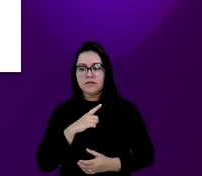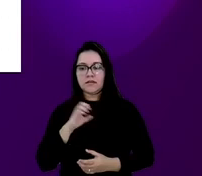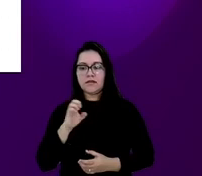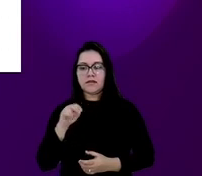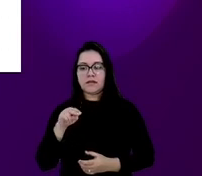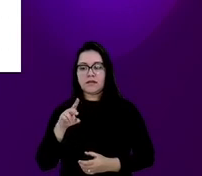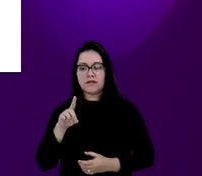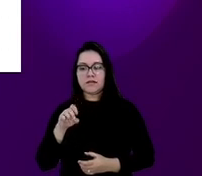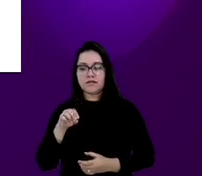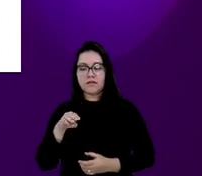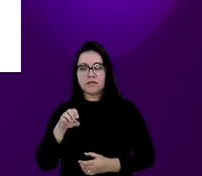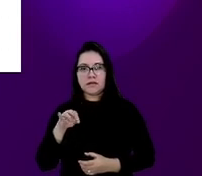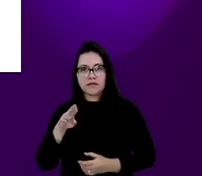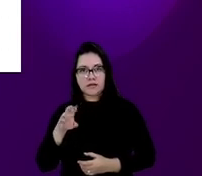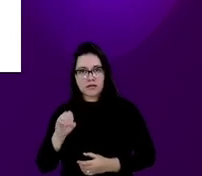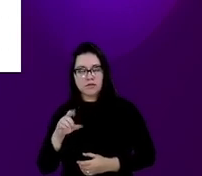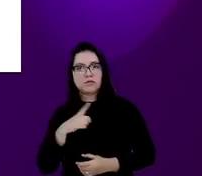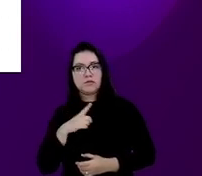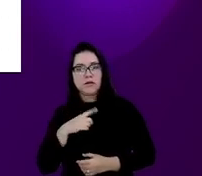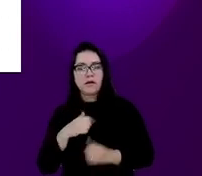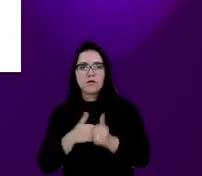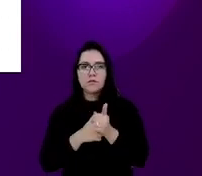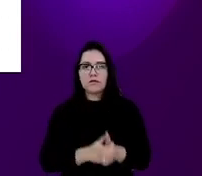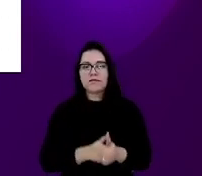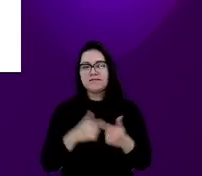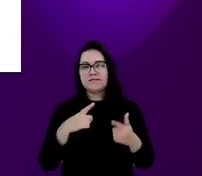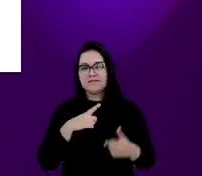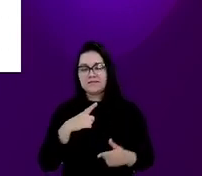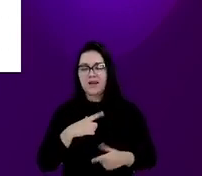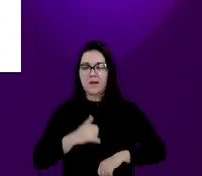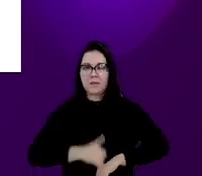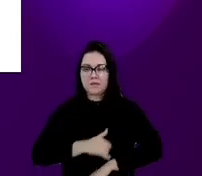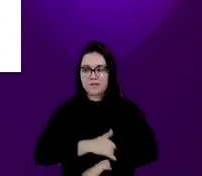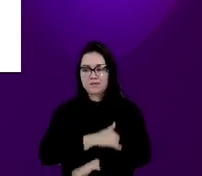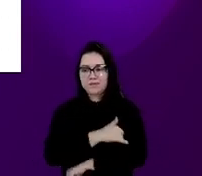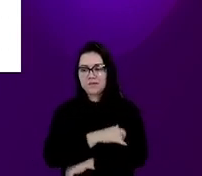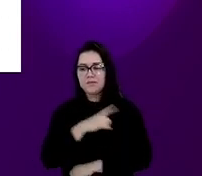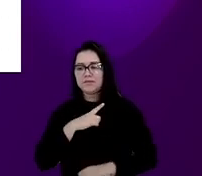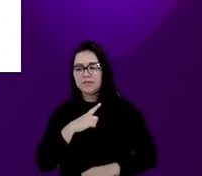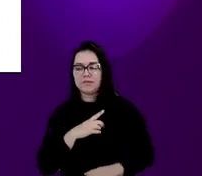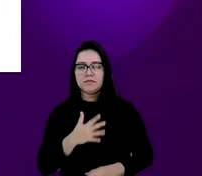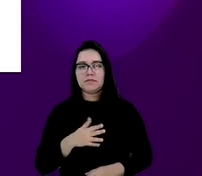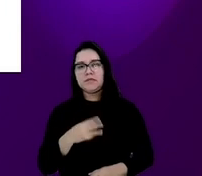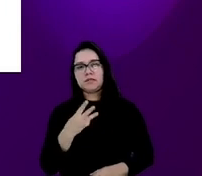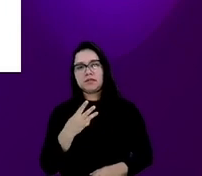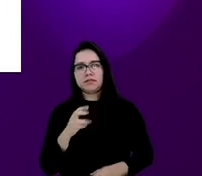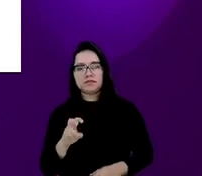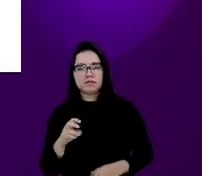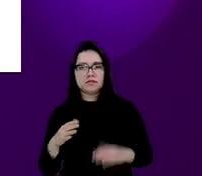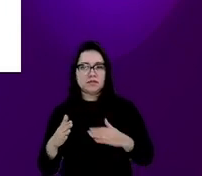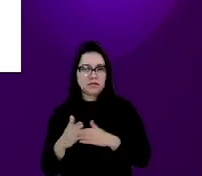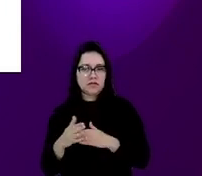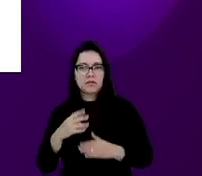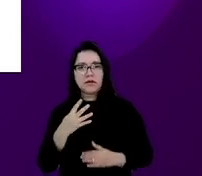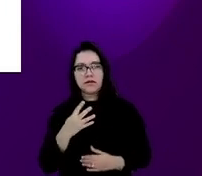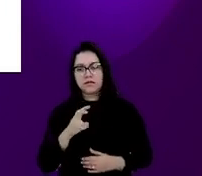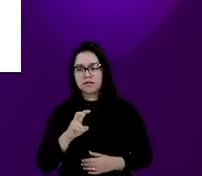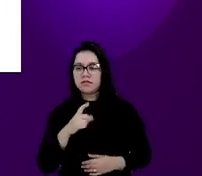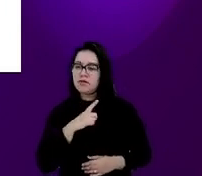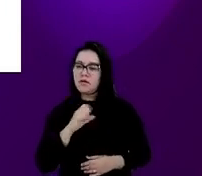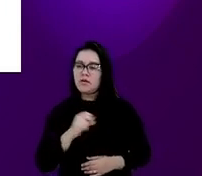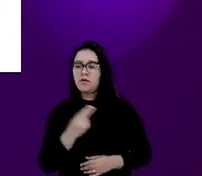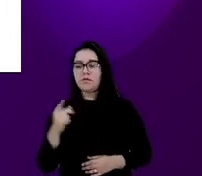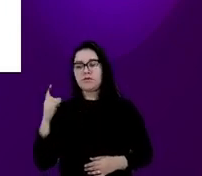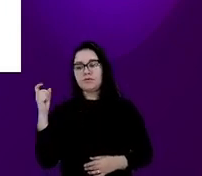acompanha a obesidade, então são pacientes que a gente pega com IMC de 35 a 45, são pacientes que realmente têm um grau de dificuldade